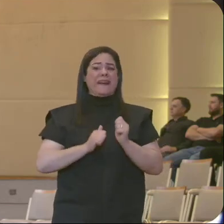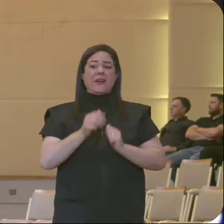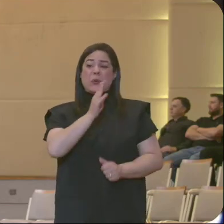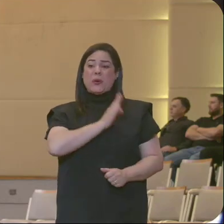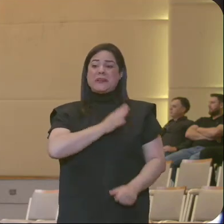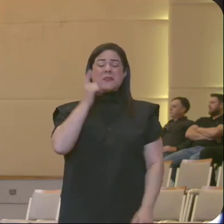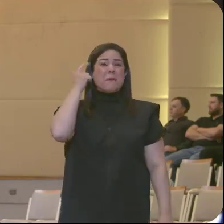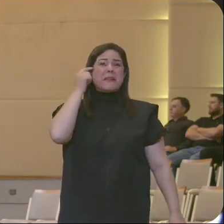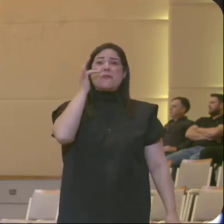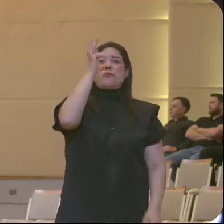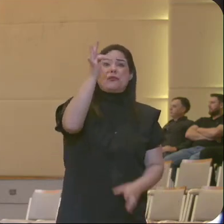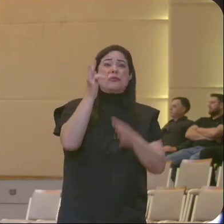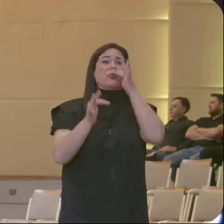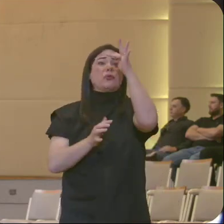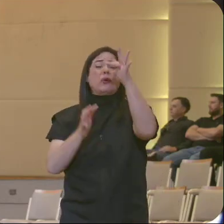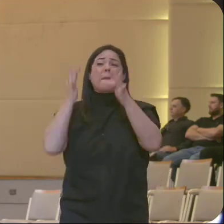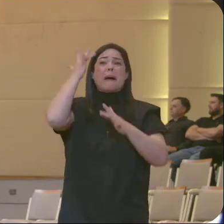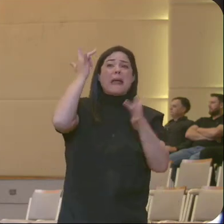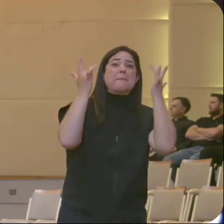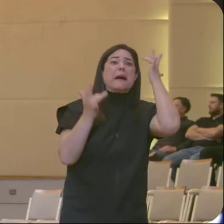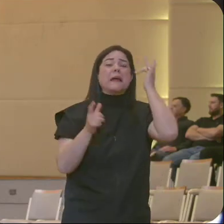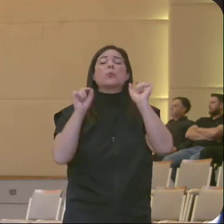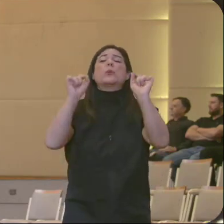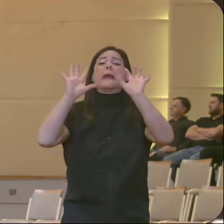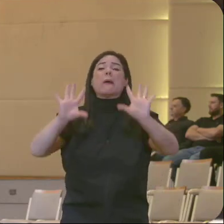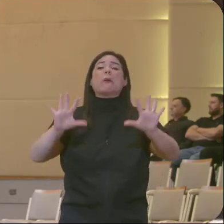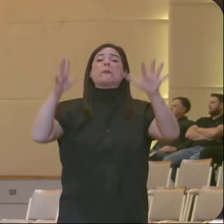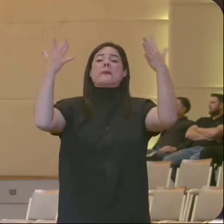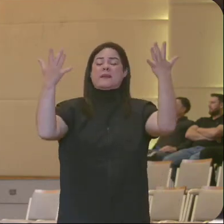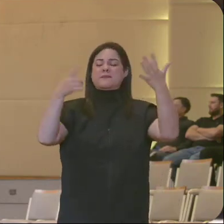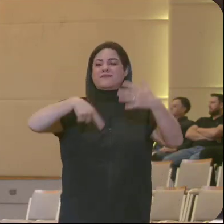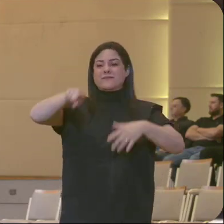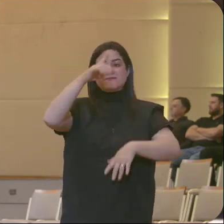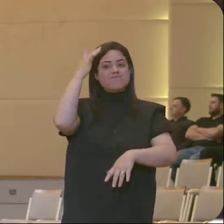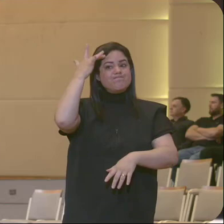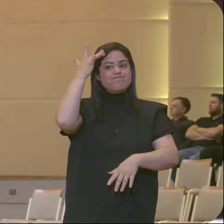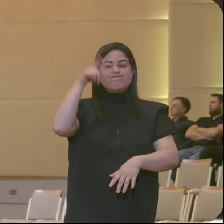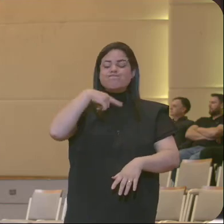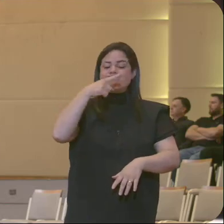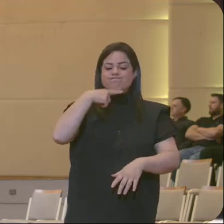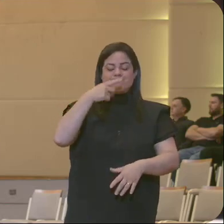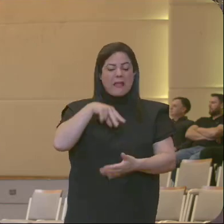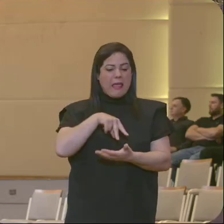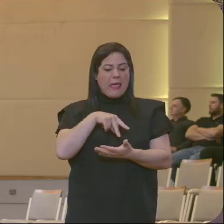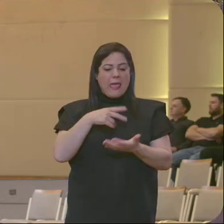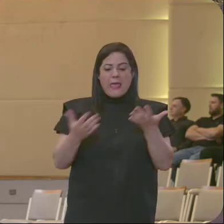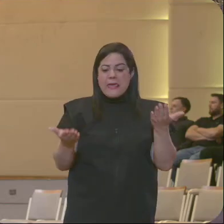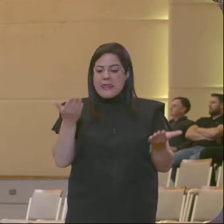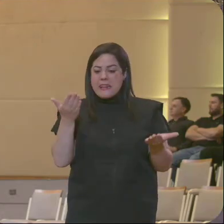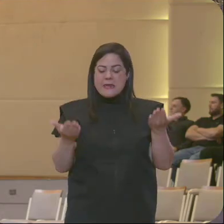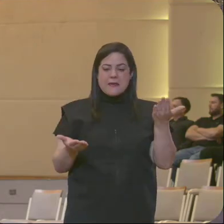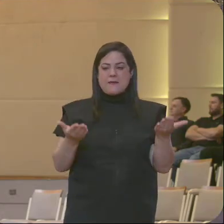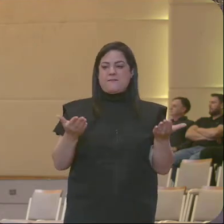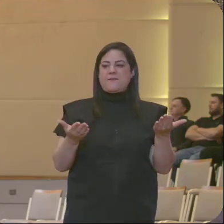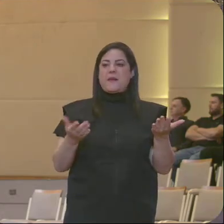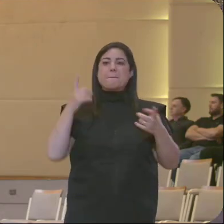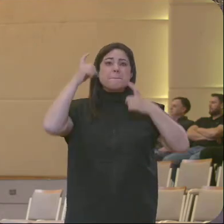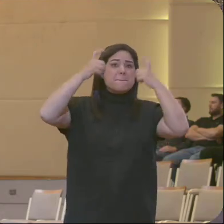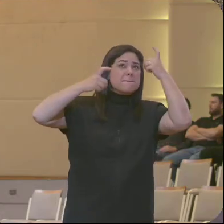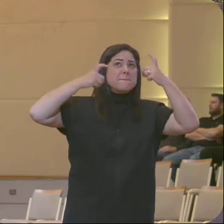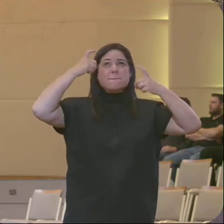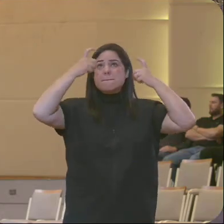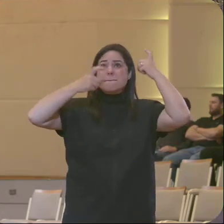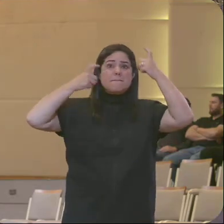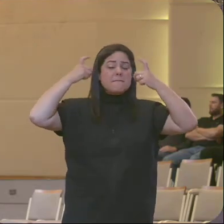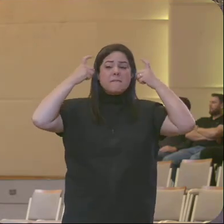de futuro, situações, equações que você não consegue equilibrar, mas que você de alguma forma quer